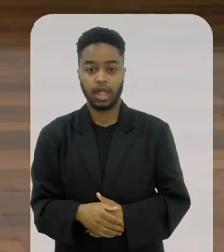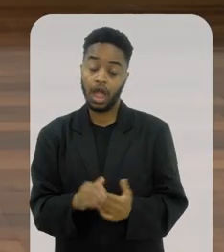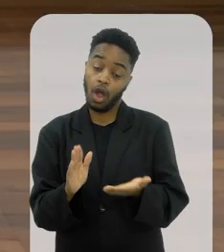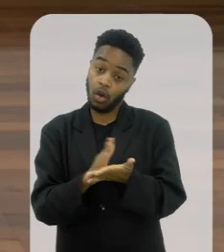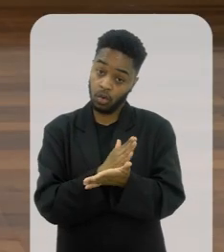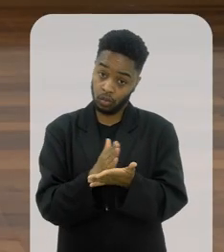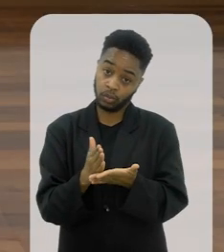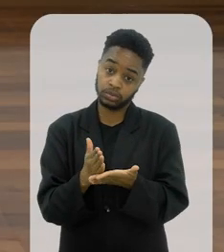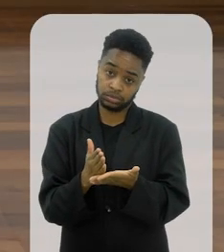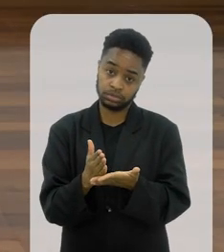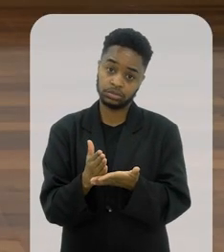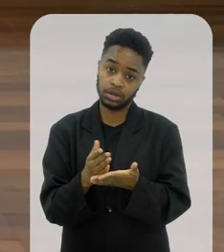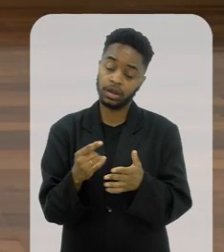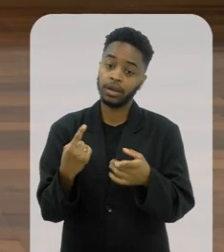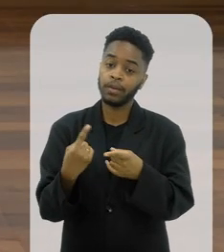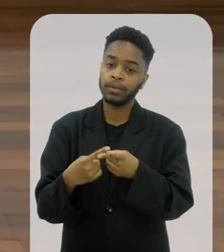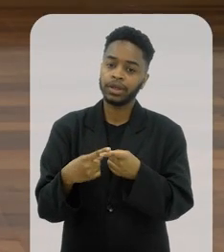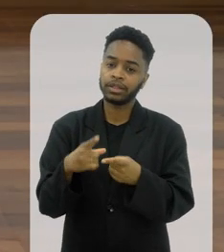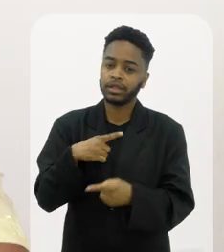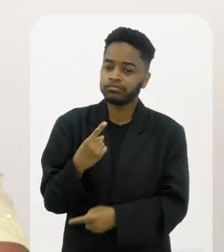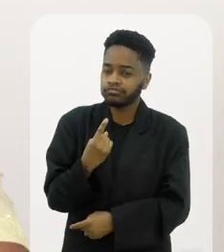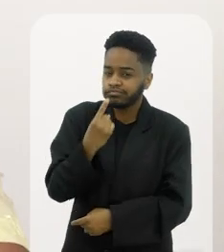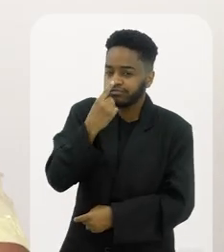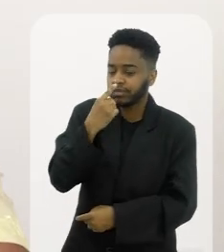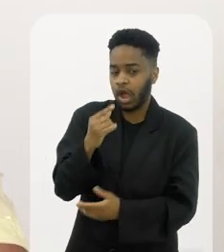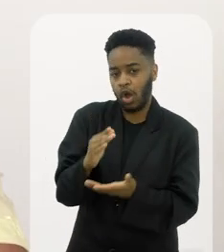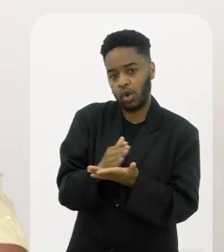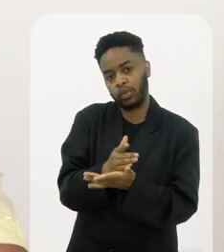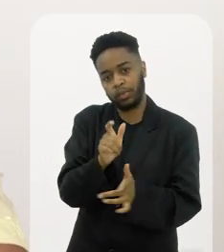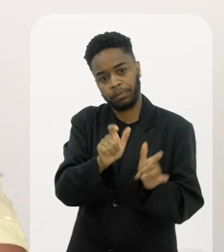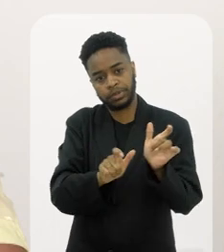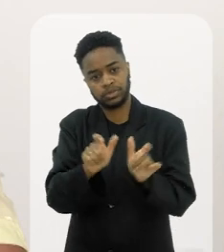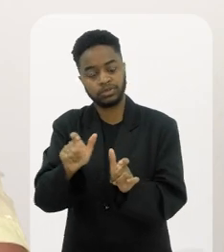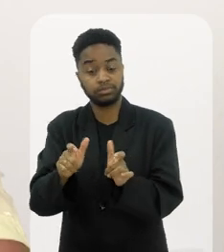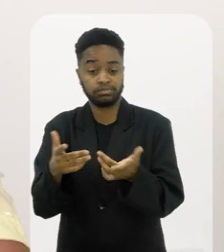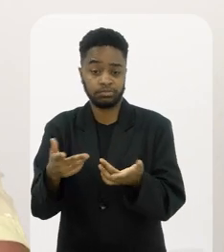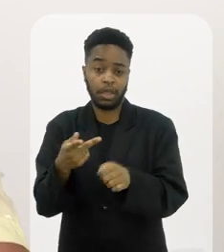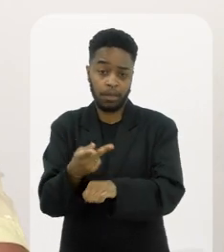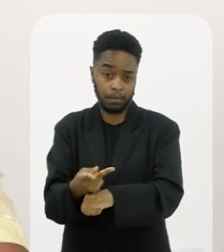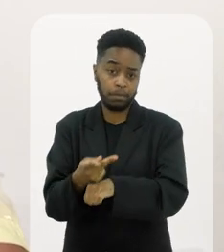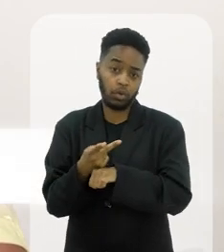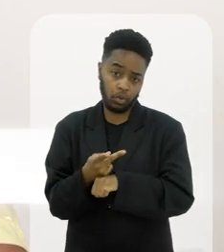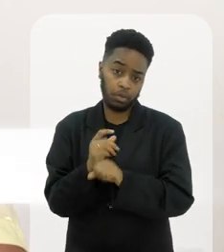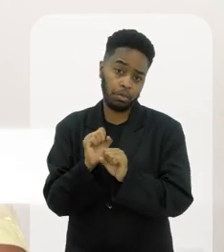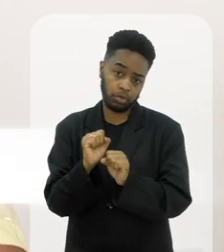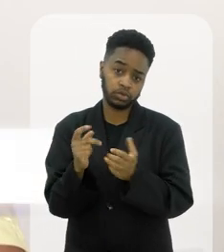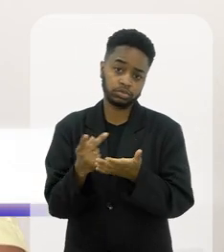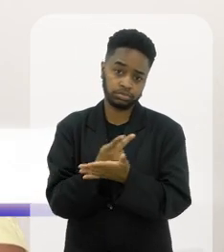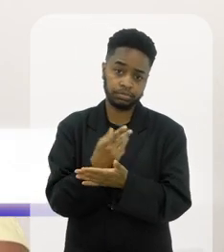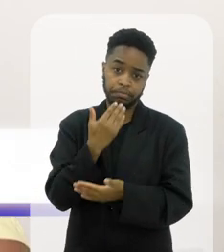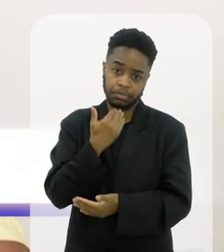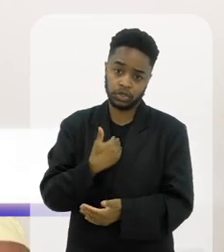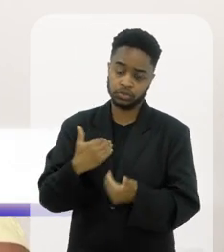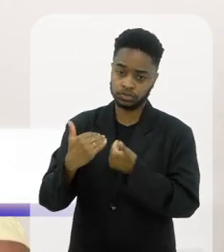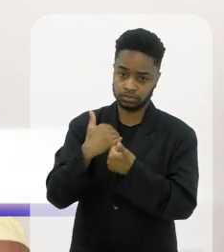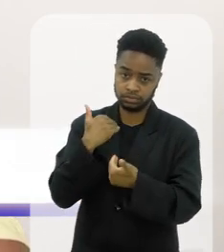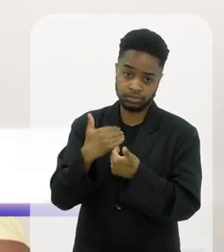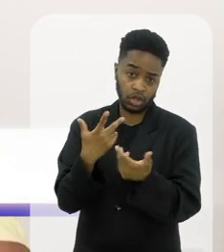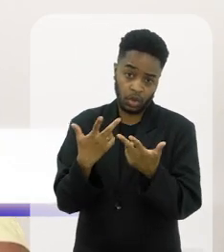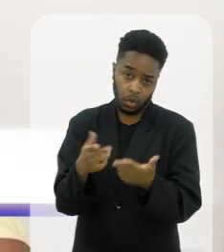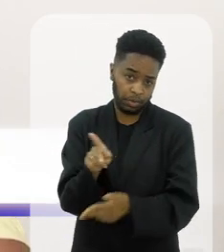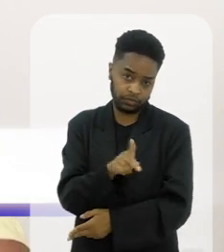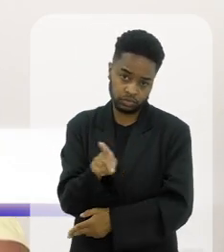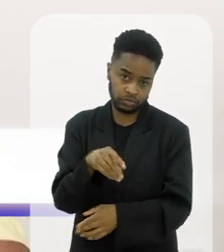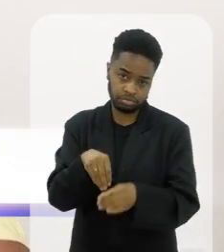Sim. Alguns, né? Você adquire intimidade com alguns que às vezes te procuram para se